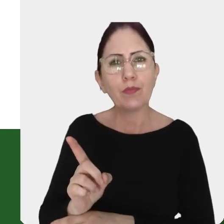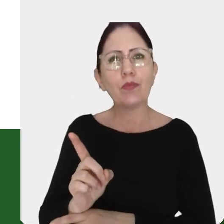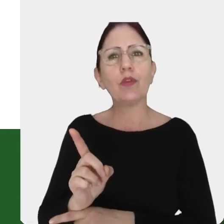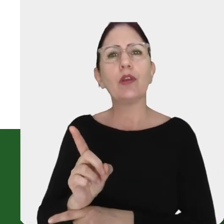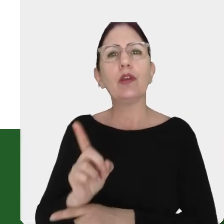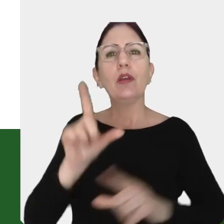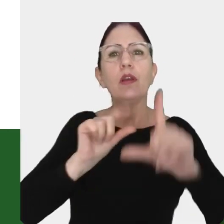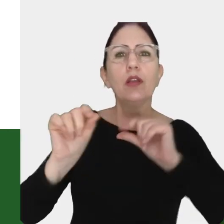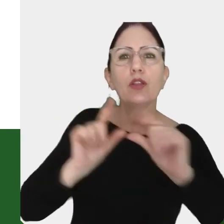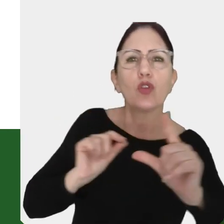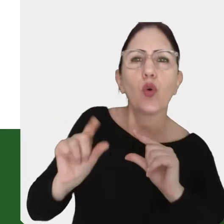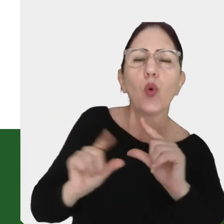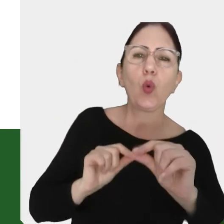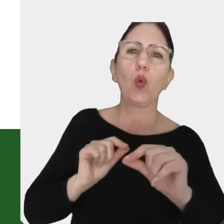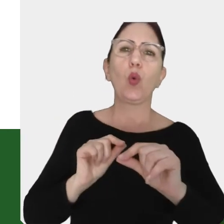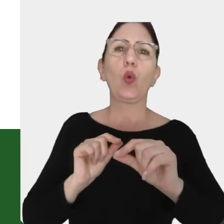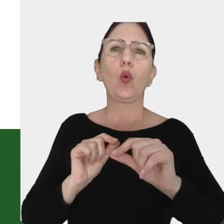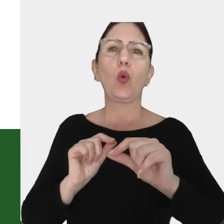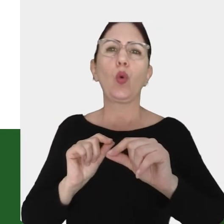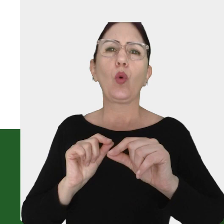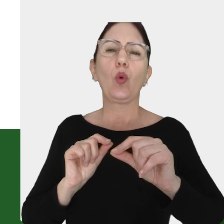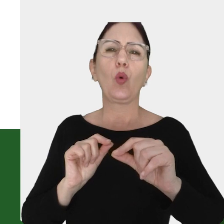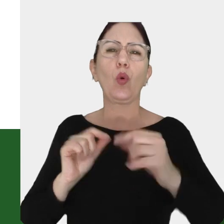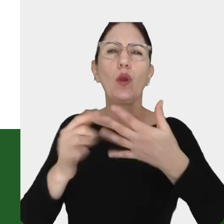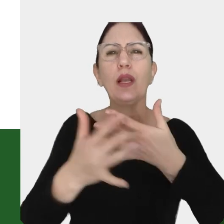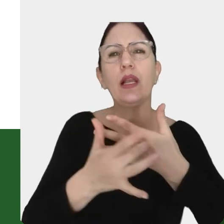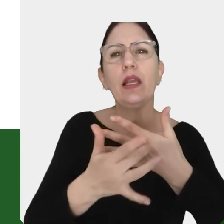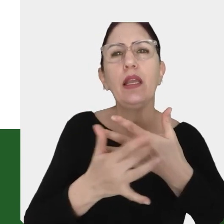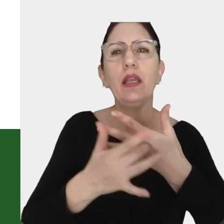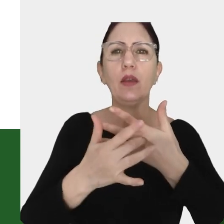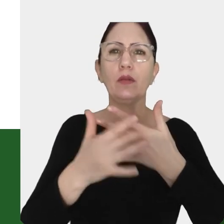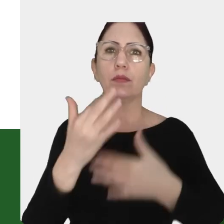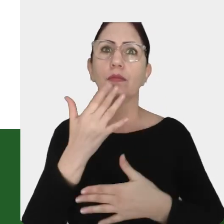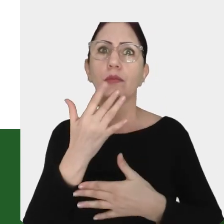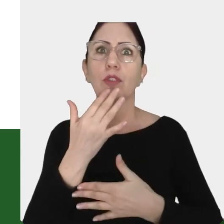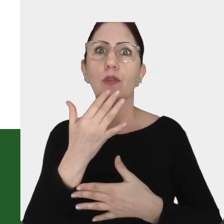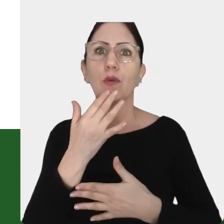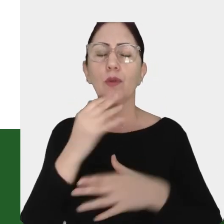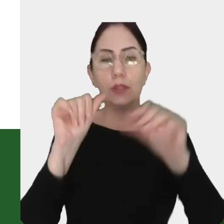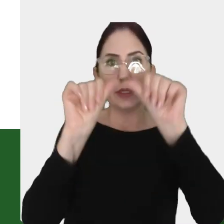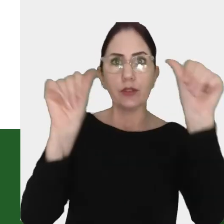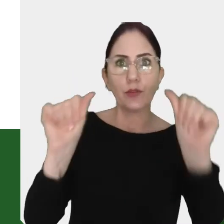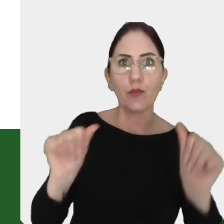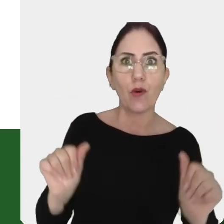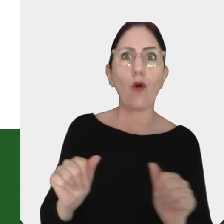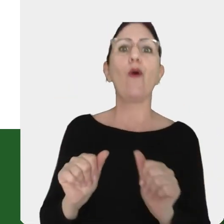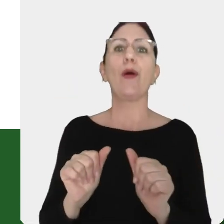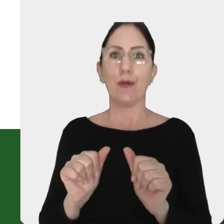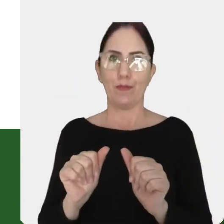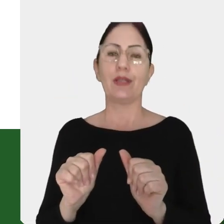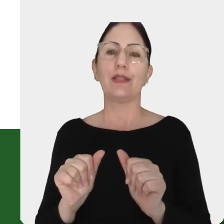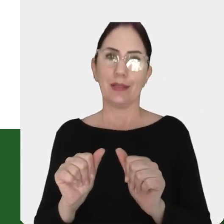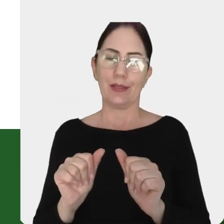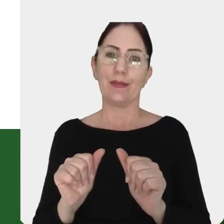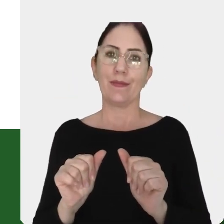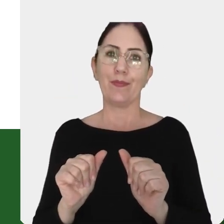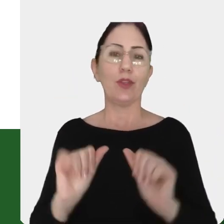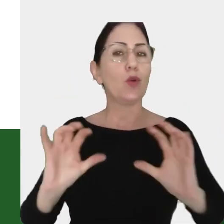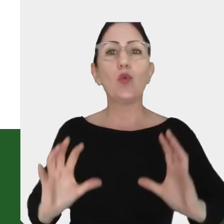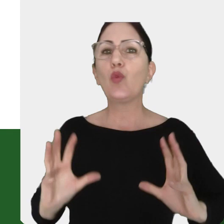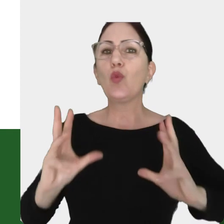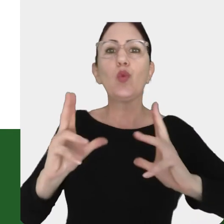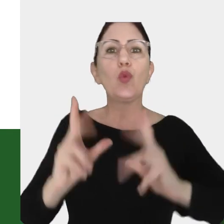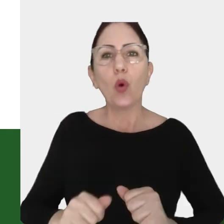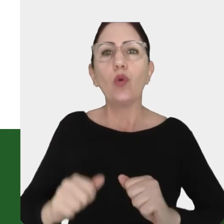seria definir, né, toda a parte dos ícones, das cores. Então, todos eles terminam,